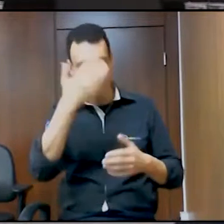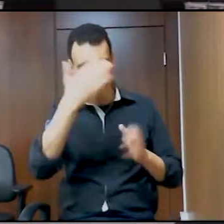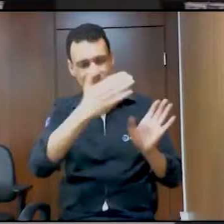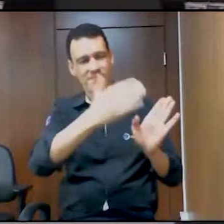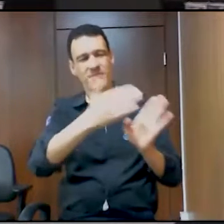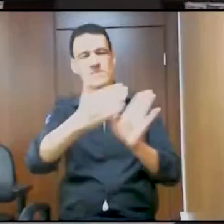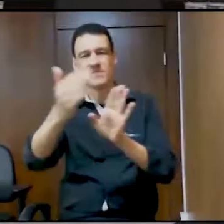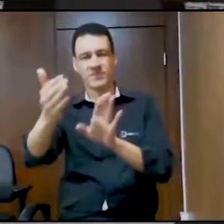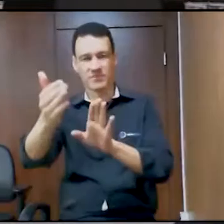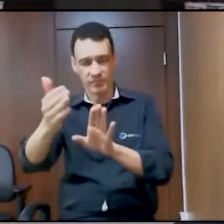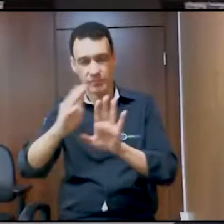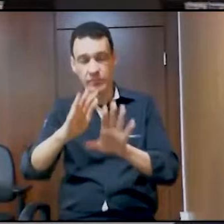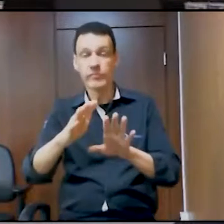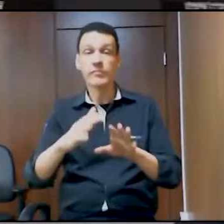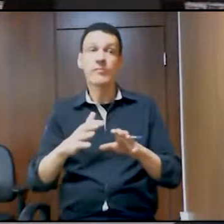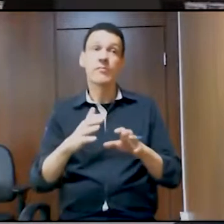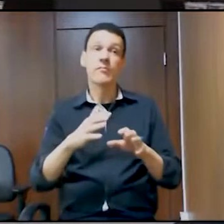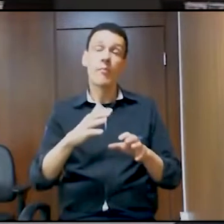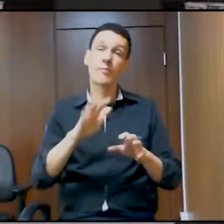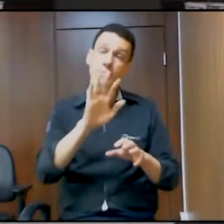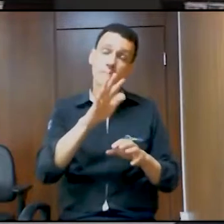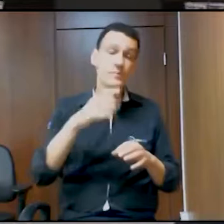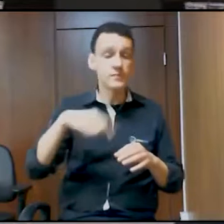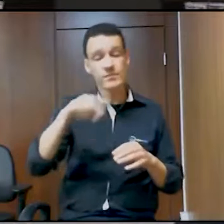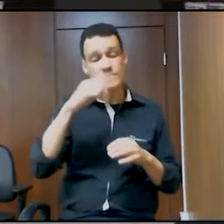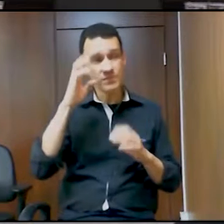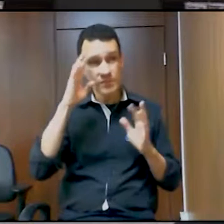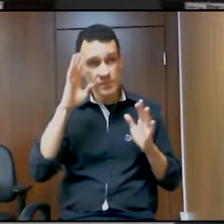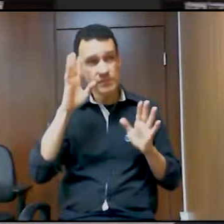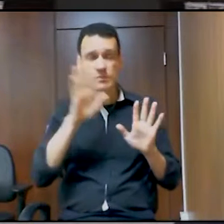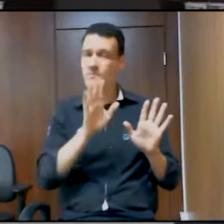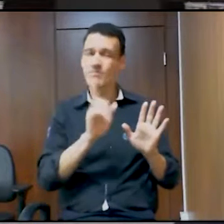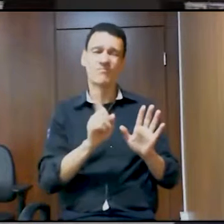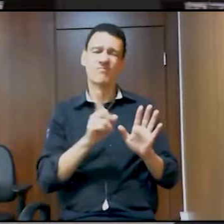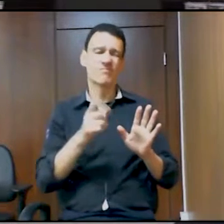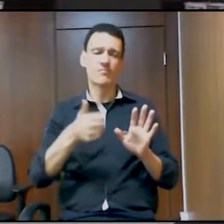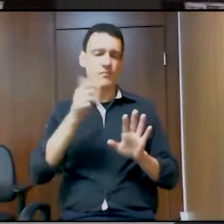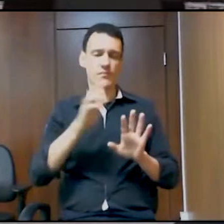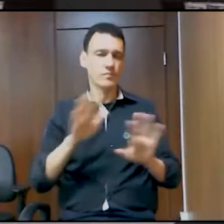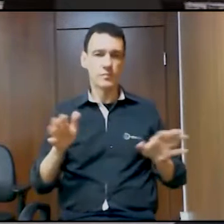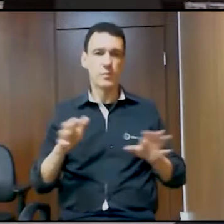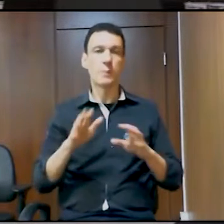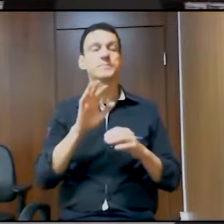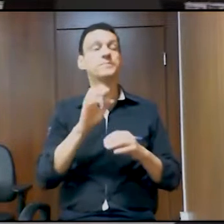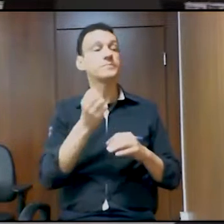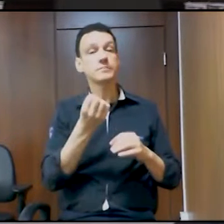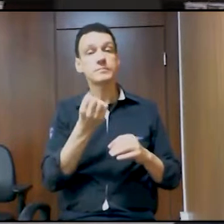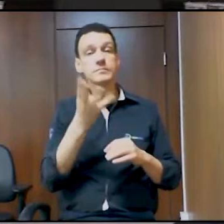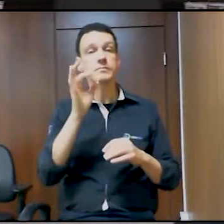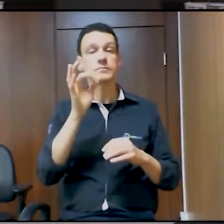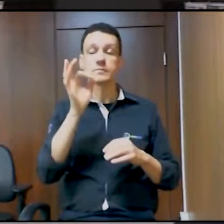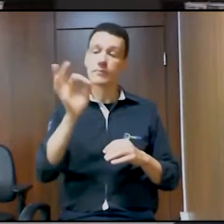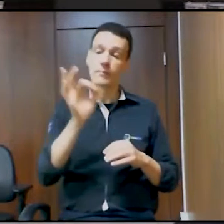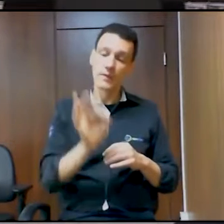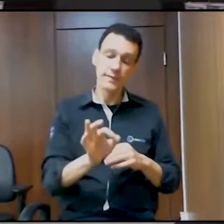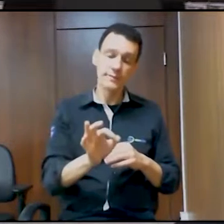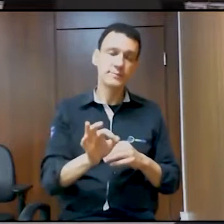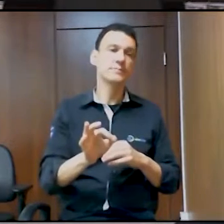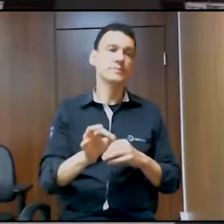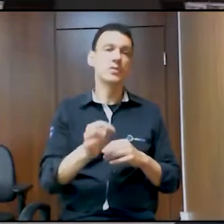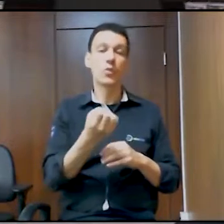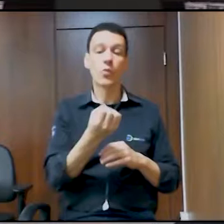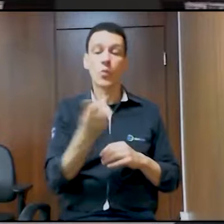priorização relativa. Então a gente estabeleceu cotas no empreendimento em que os públicos de interesse social, os